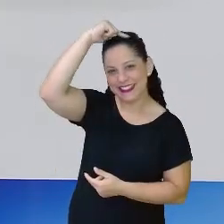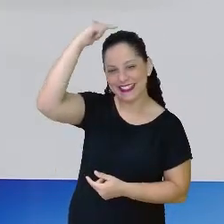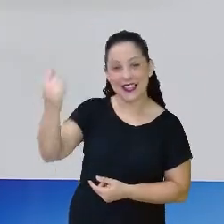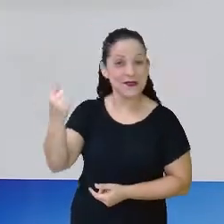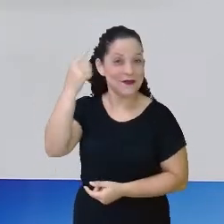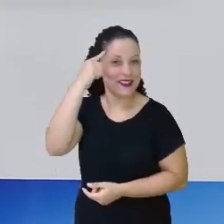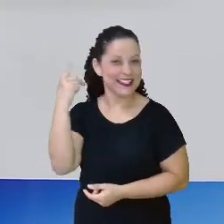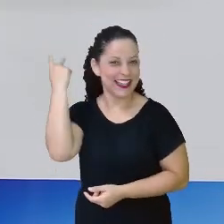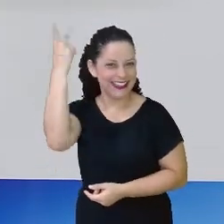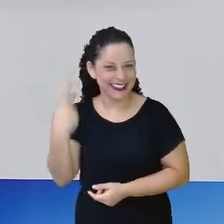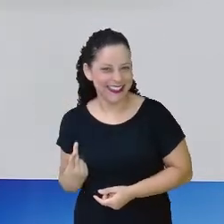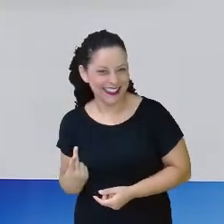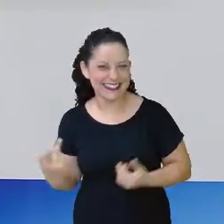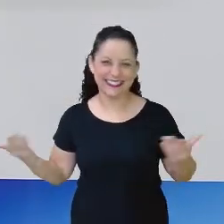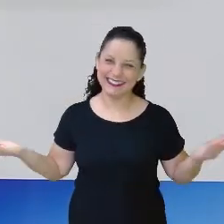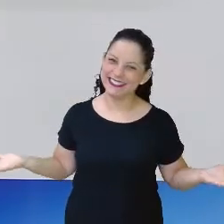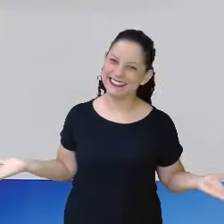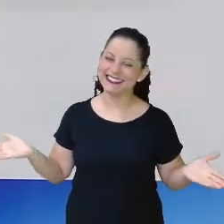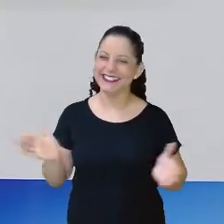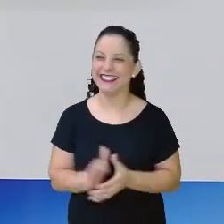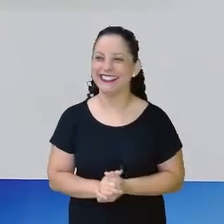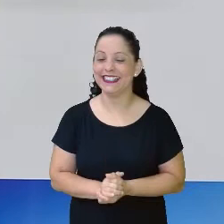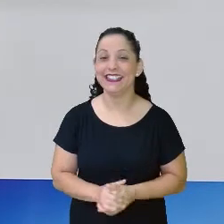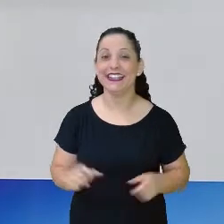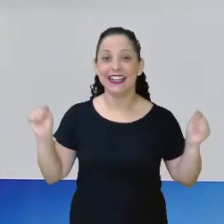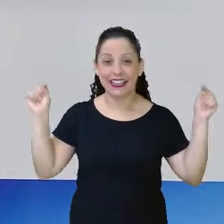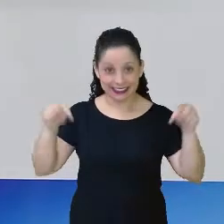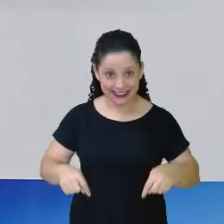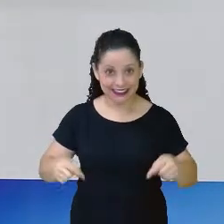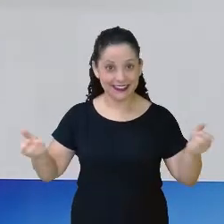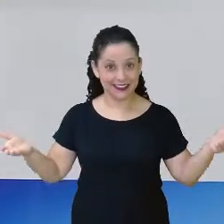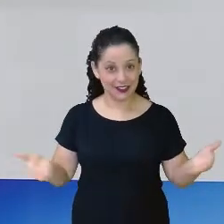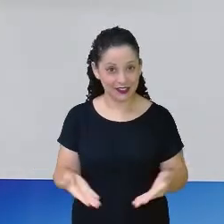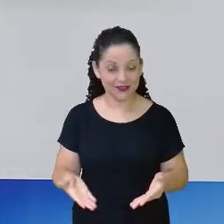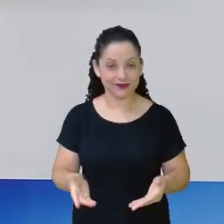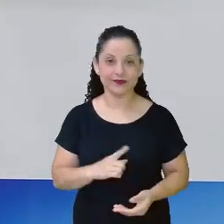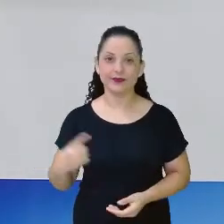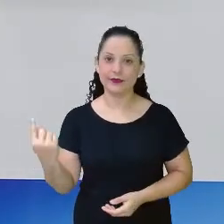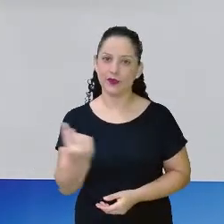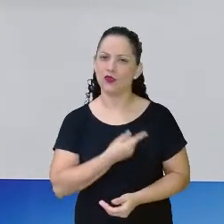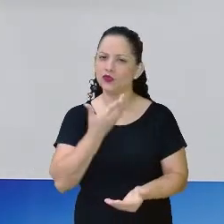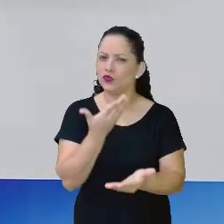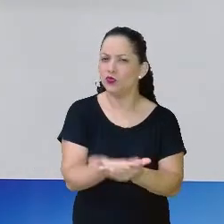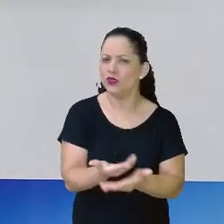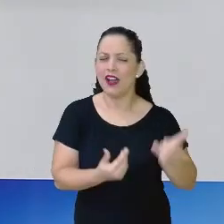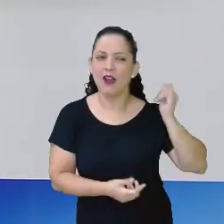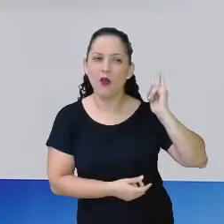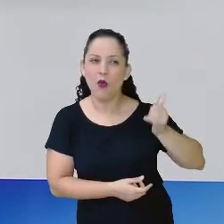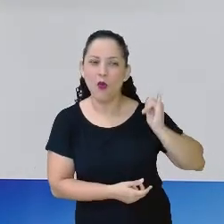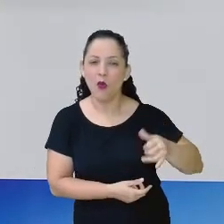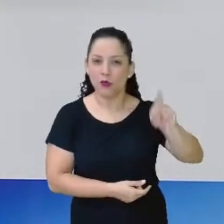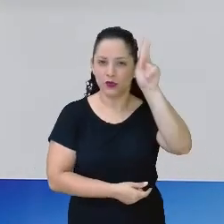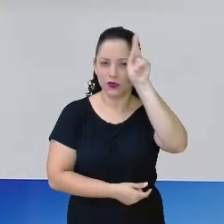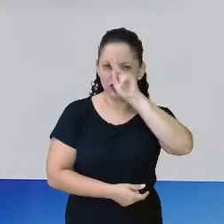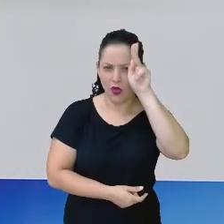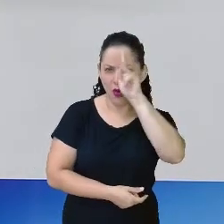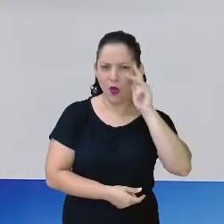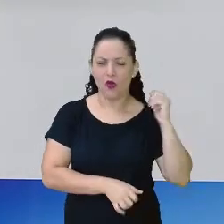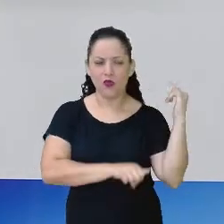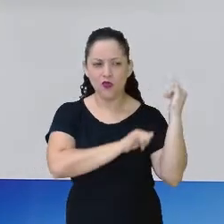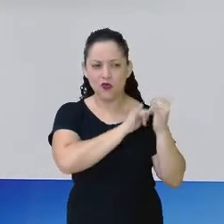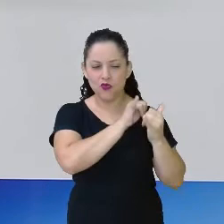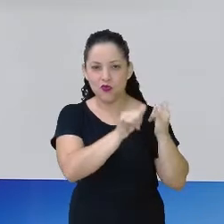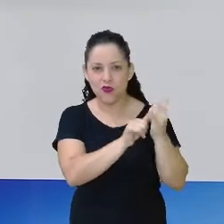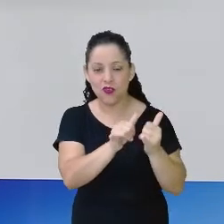claro. Então, não é à toa que Kézia está aqui com a gente. Então, trabalhamos esses dias, né? Conto popular, conto